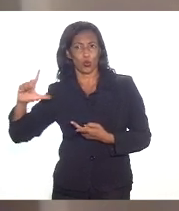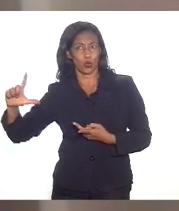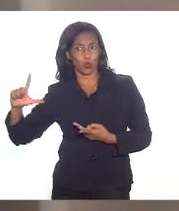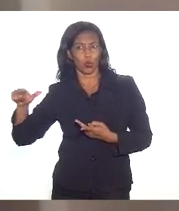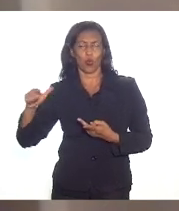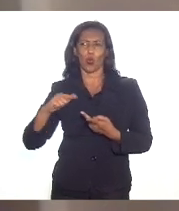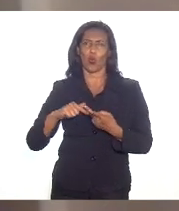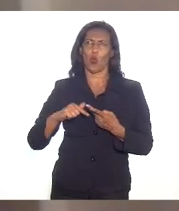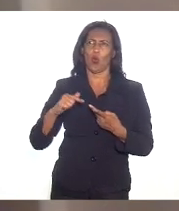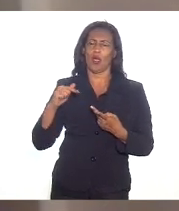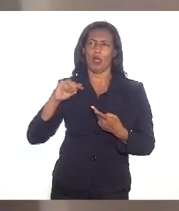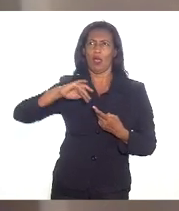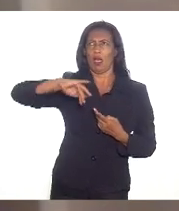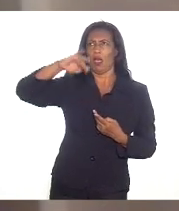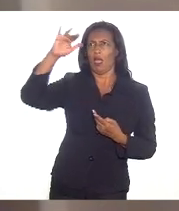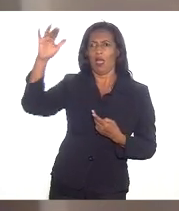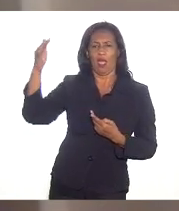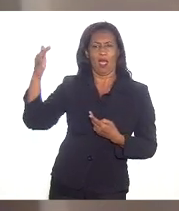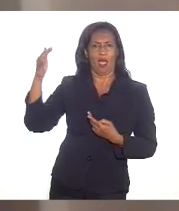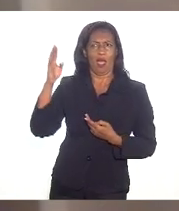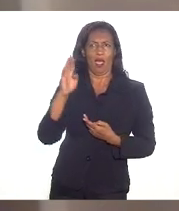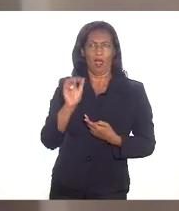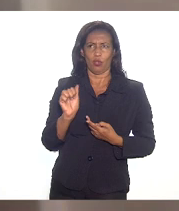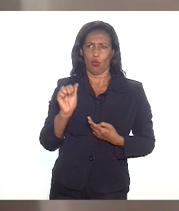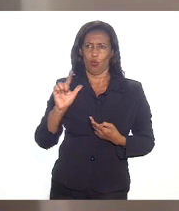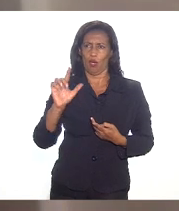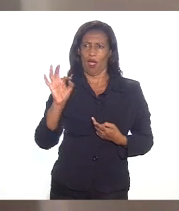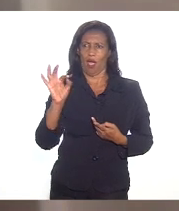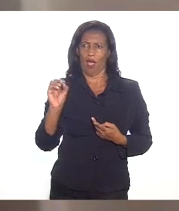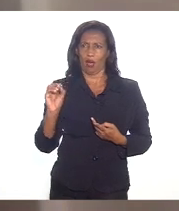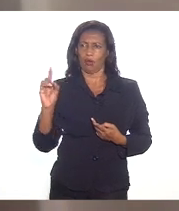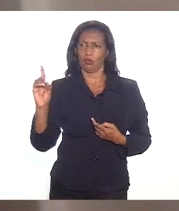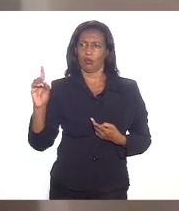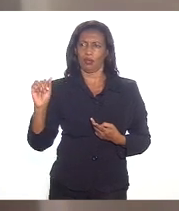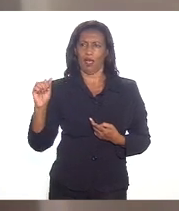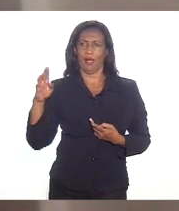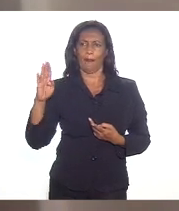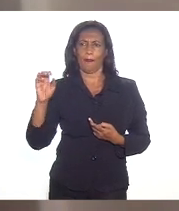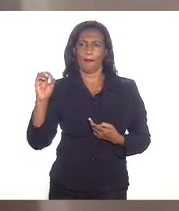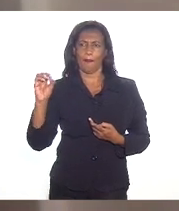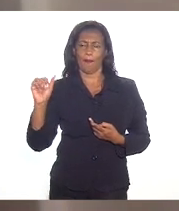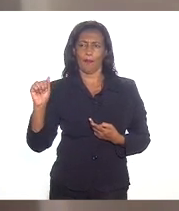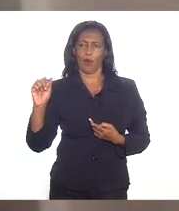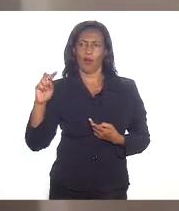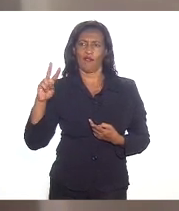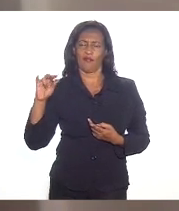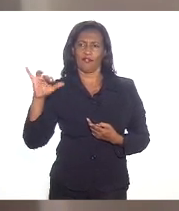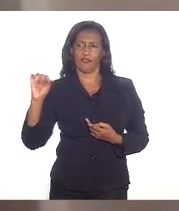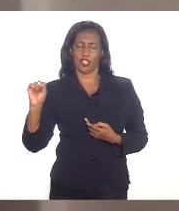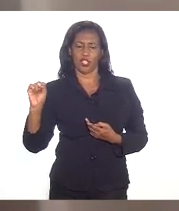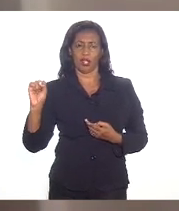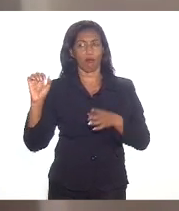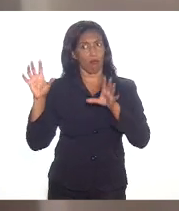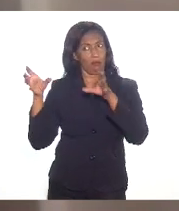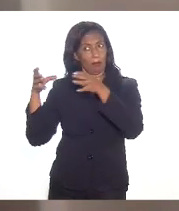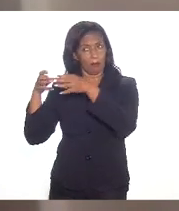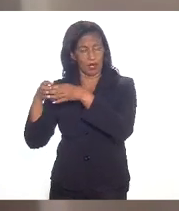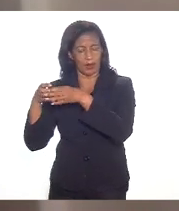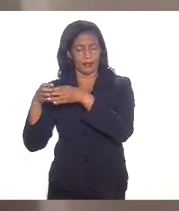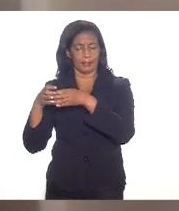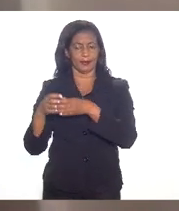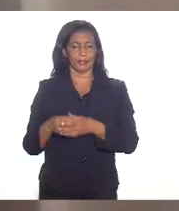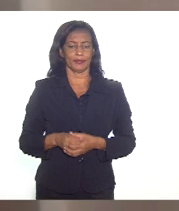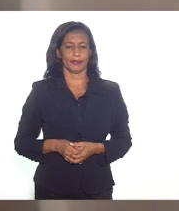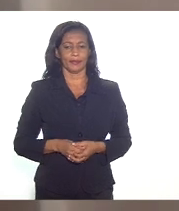Alto da Boa Vista, né? Mas fica muito numa parcela pequena, né, do território da cidade do Rio de Janeiro. Pode ir, por